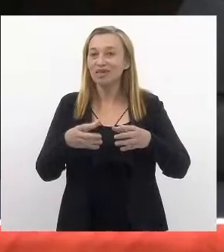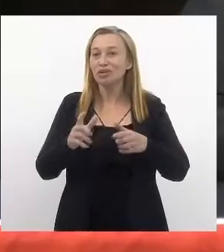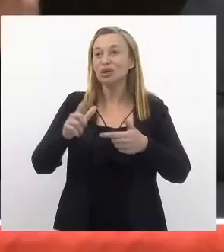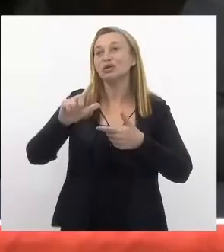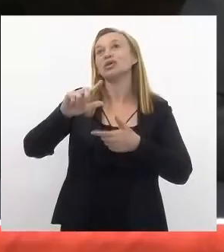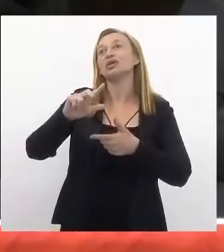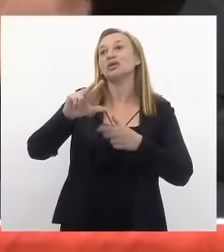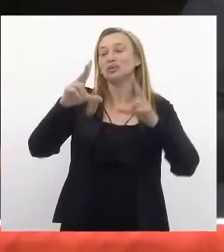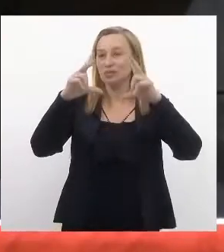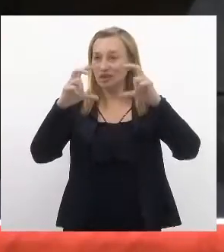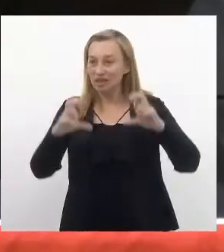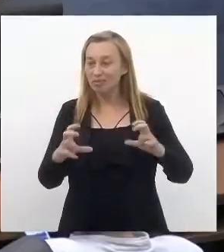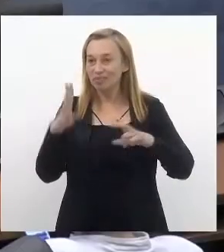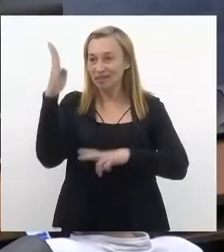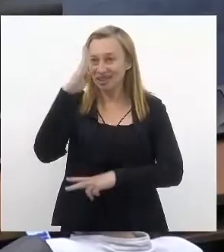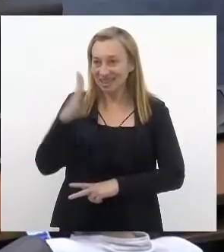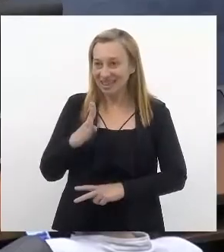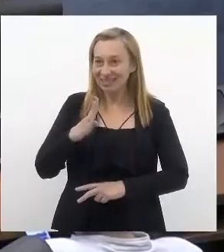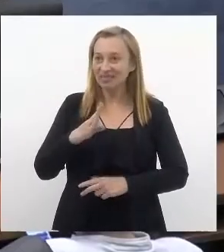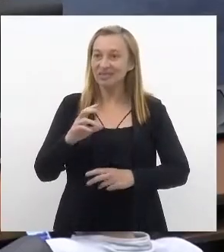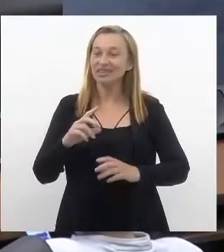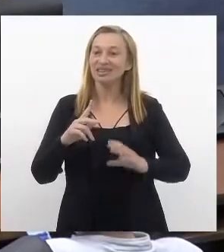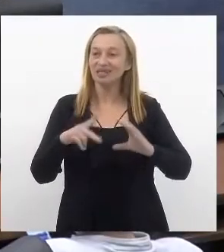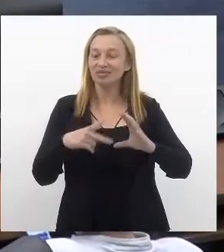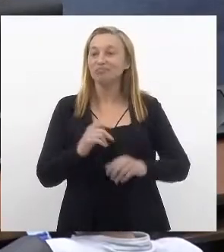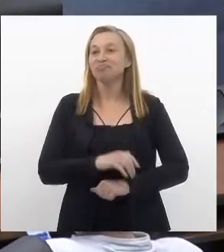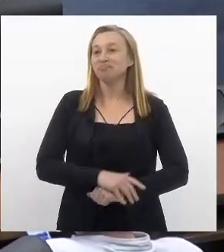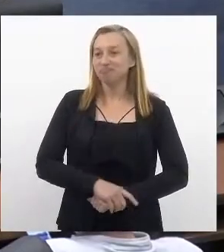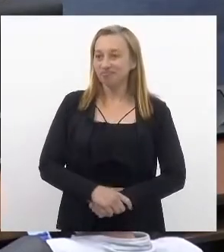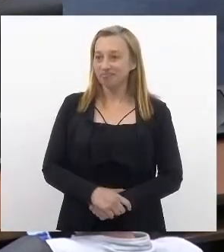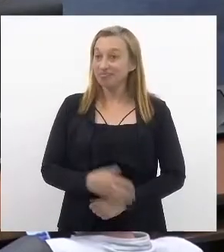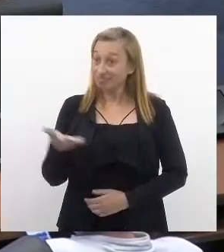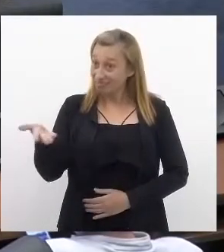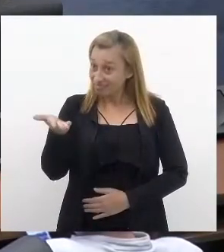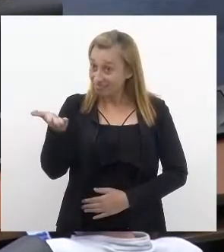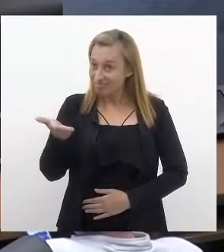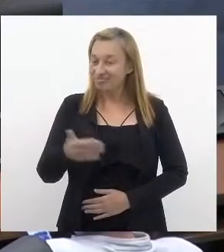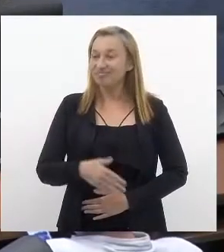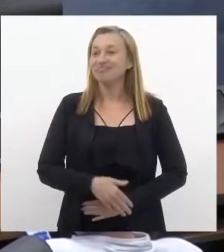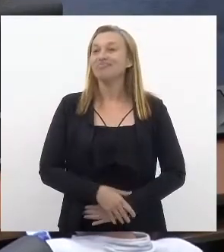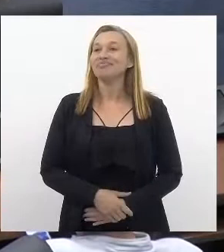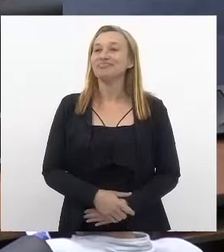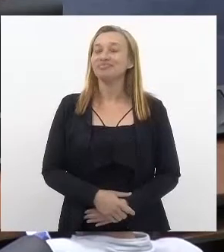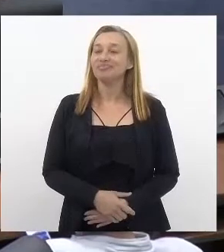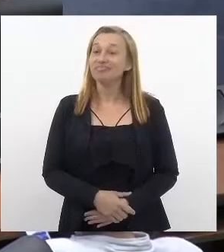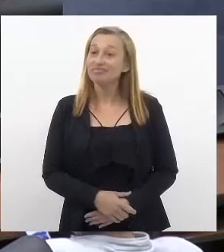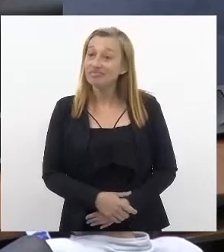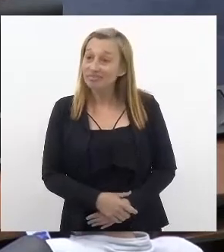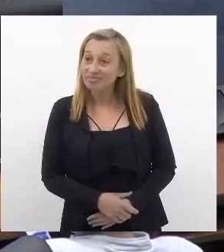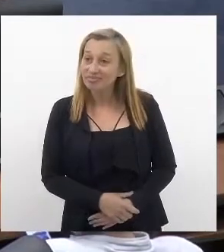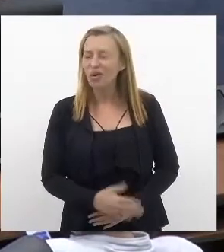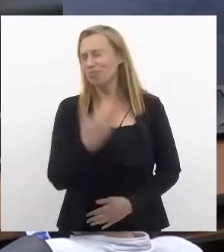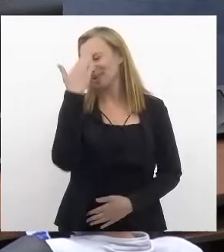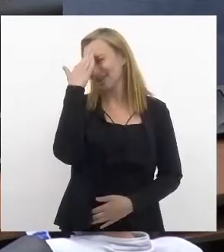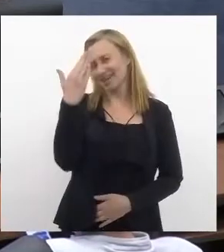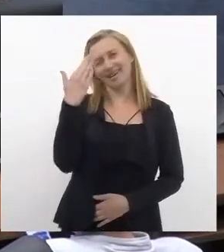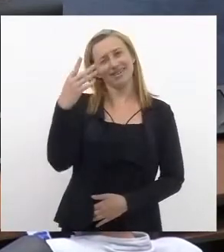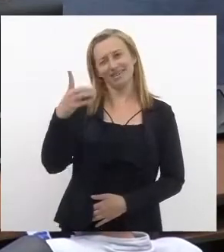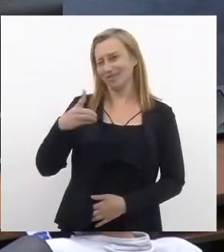Líbano-Brasileira. Por favor. Alô? Muito obrigado,